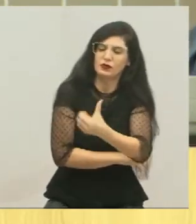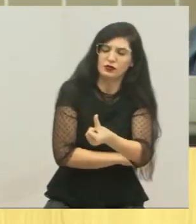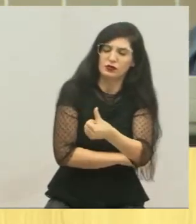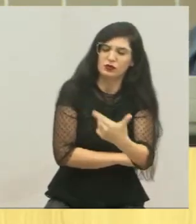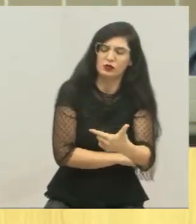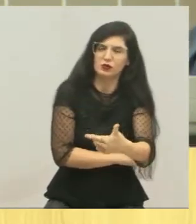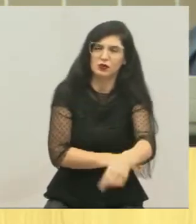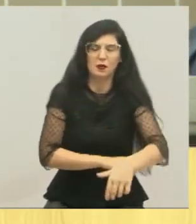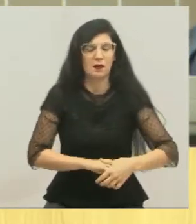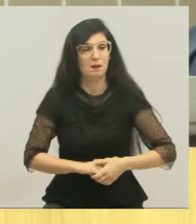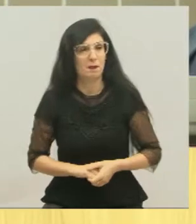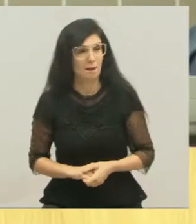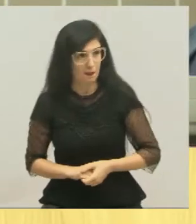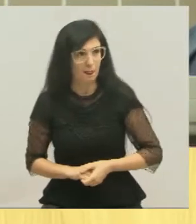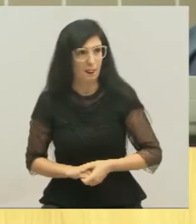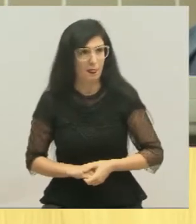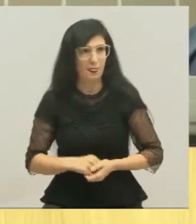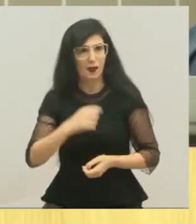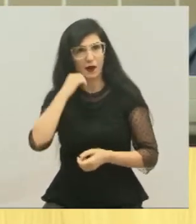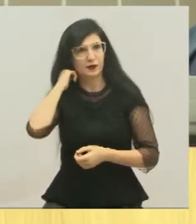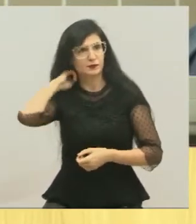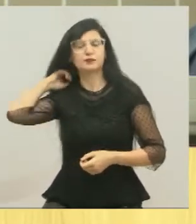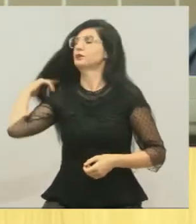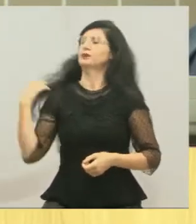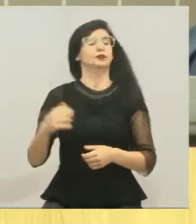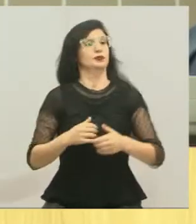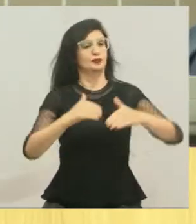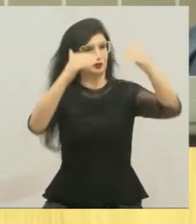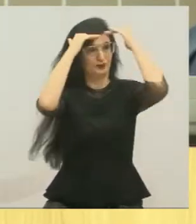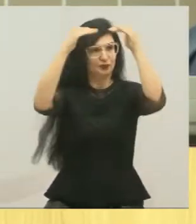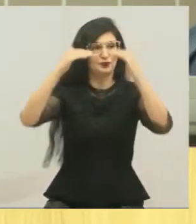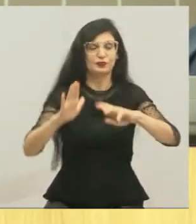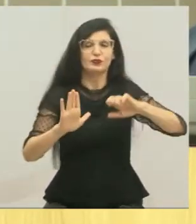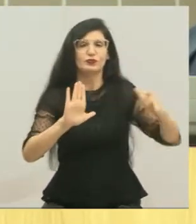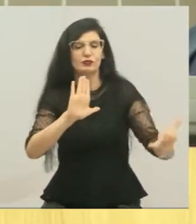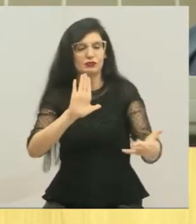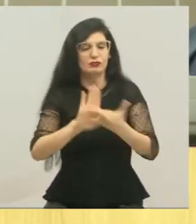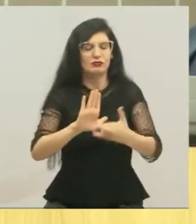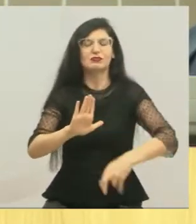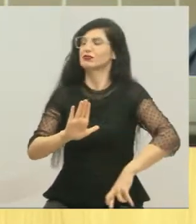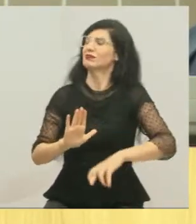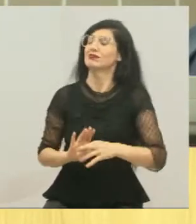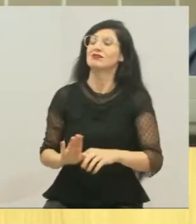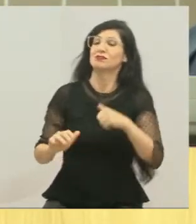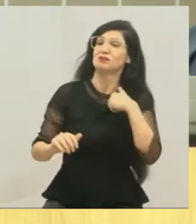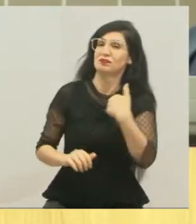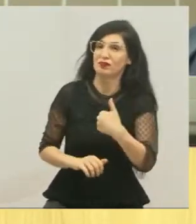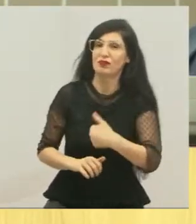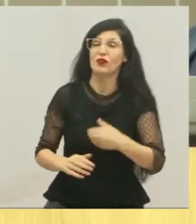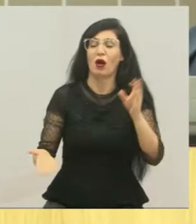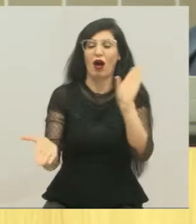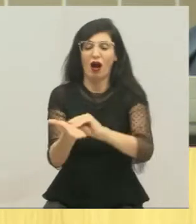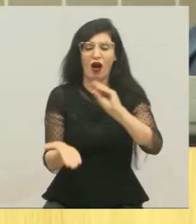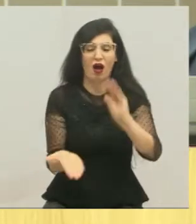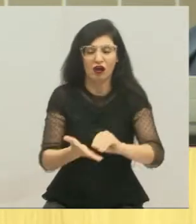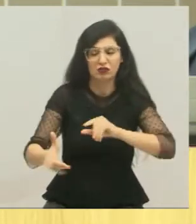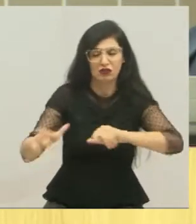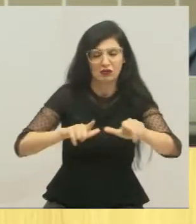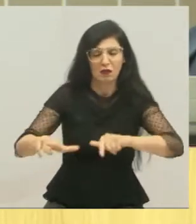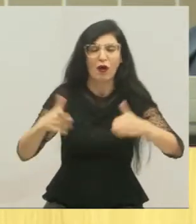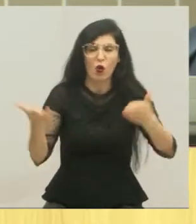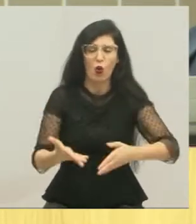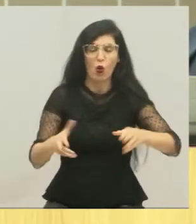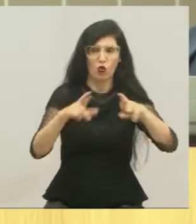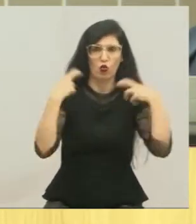162. Requeremos cumprir as formalidades regimentais, seja constado na ata do trabalho da sessão o registro